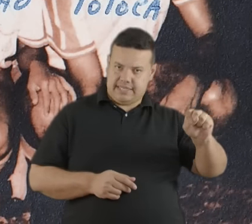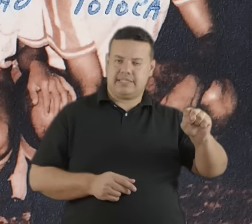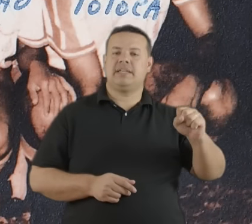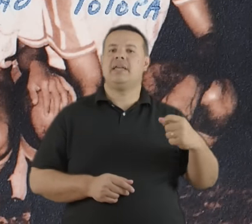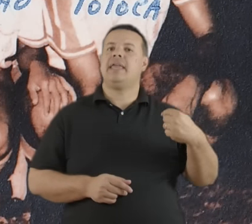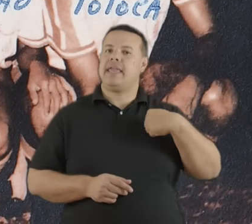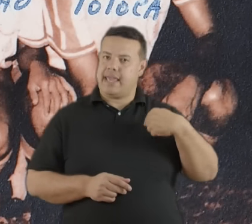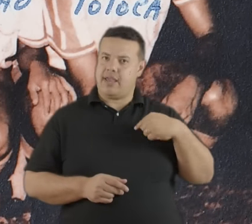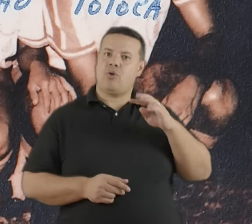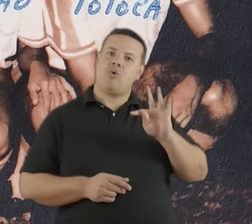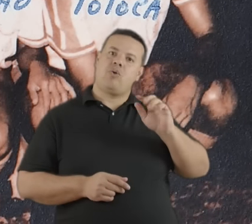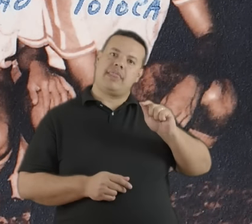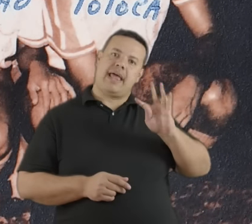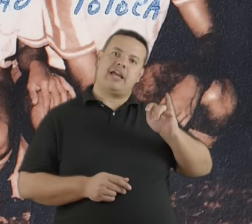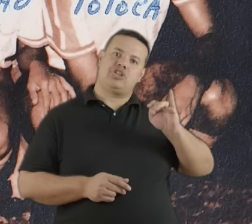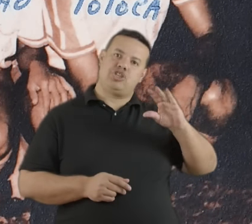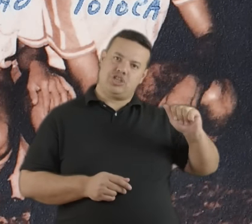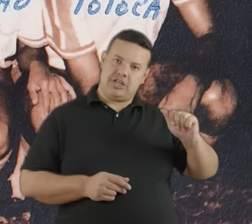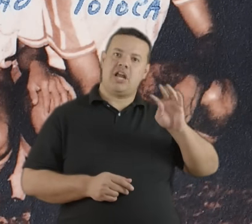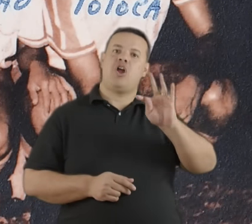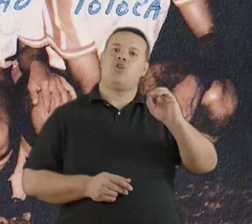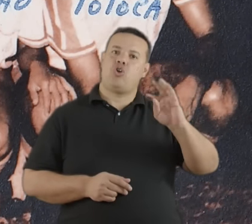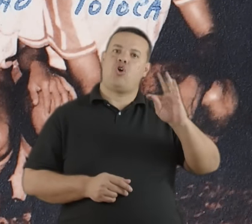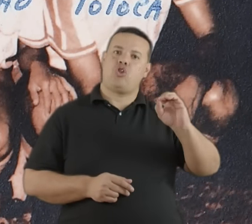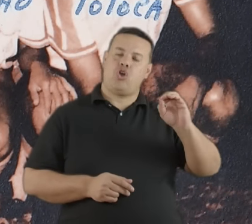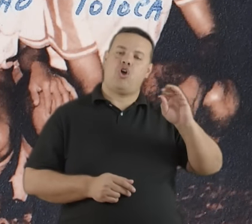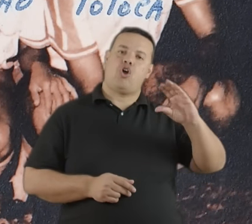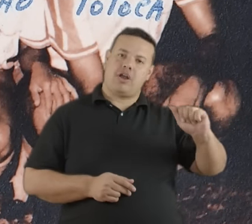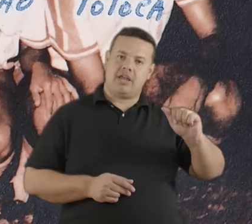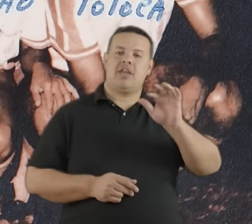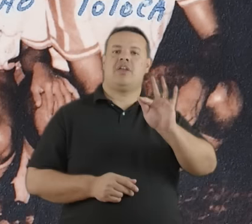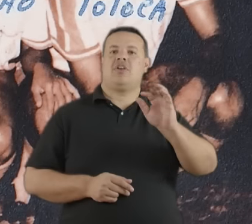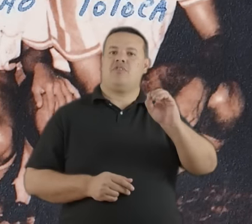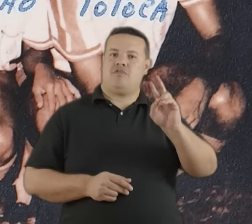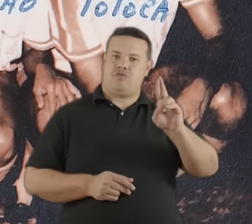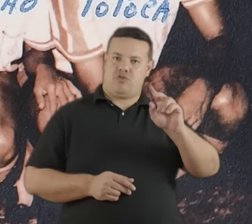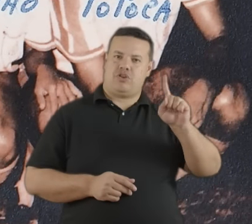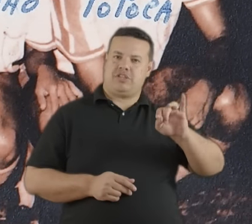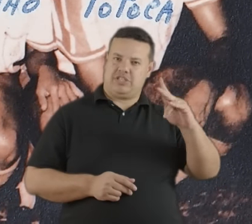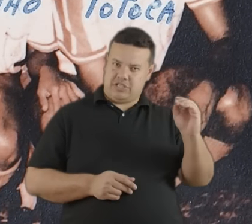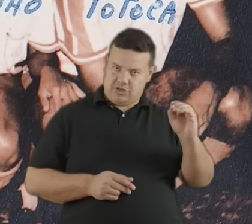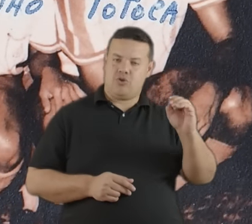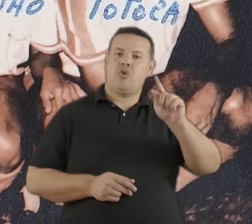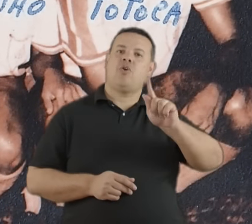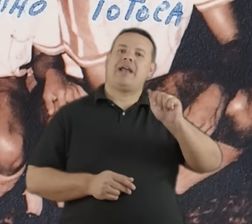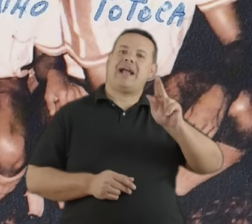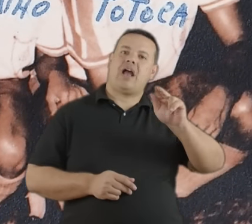Foi Messias. Era eu, Tatica e Totoca. Fozinho, Gaúcho,